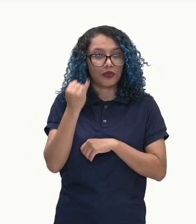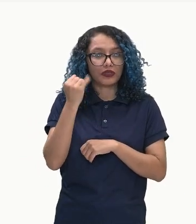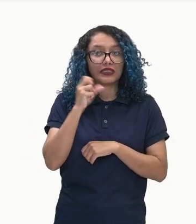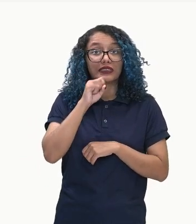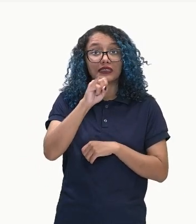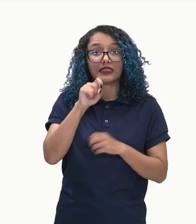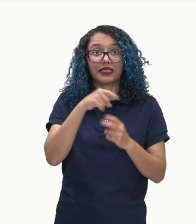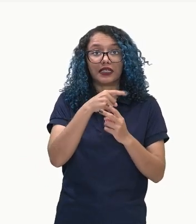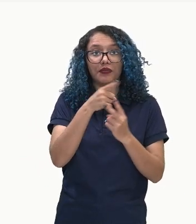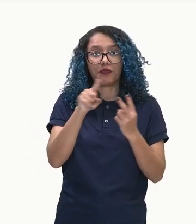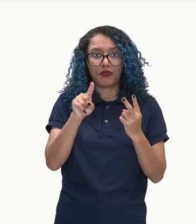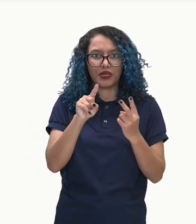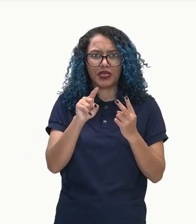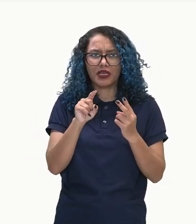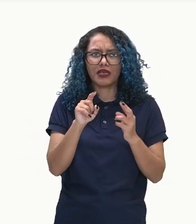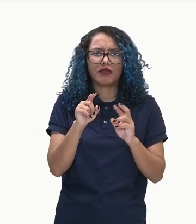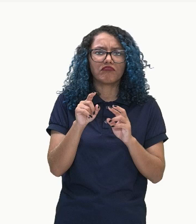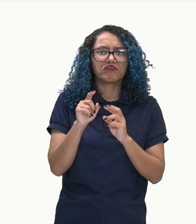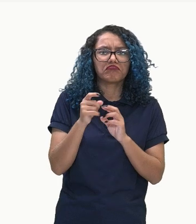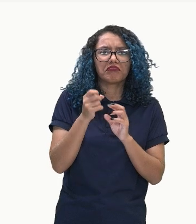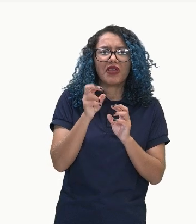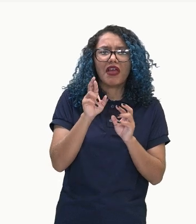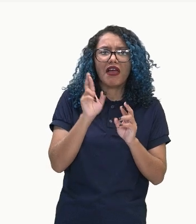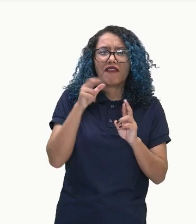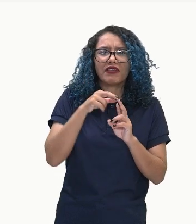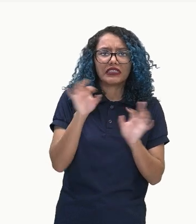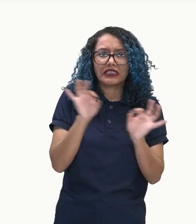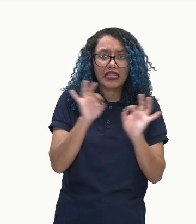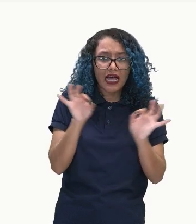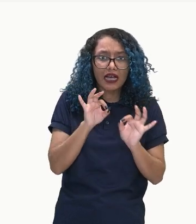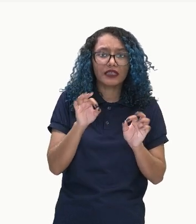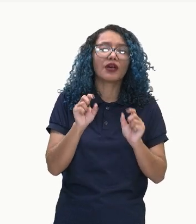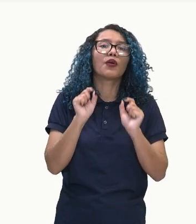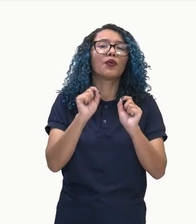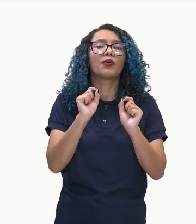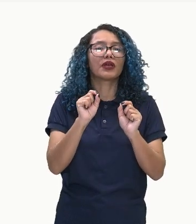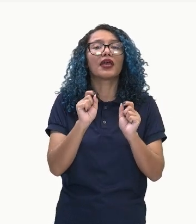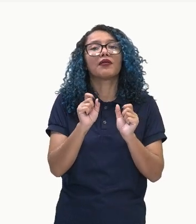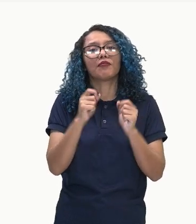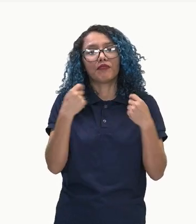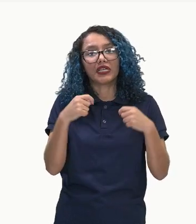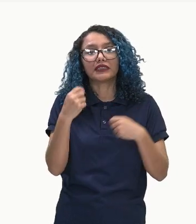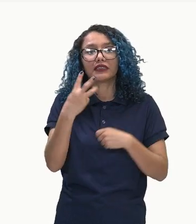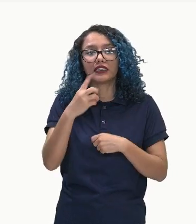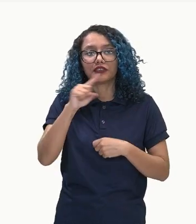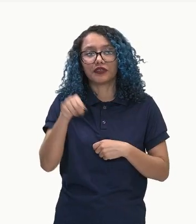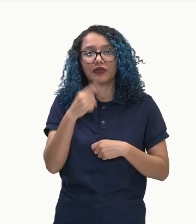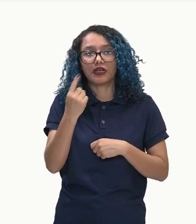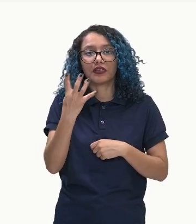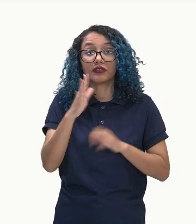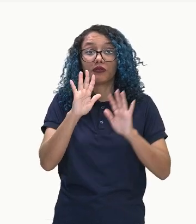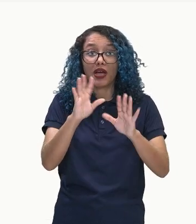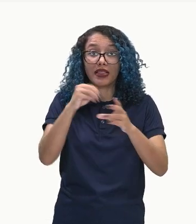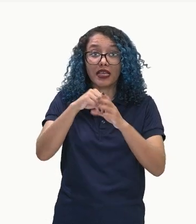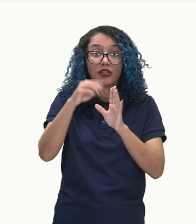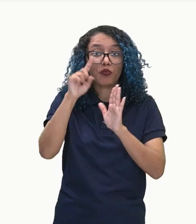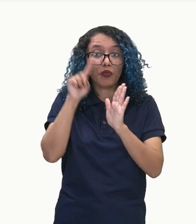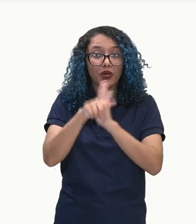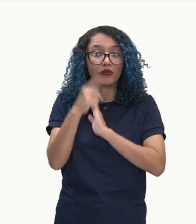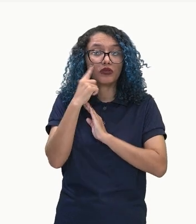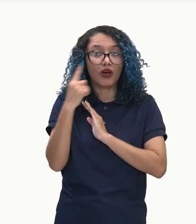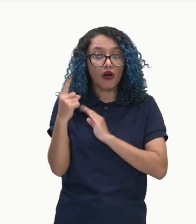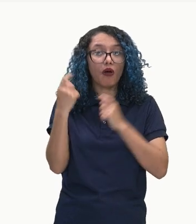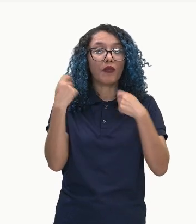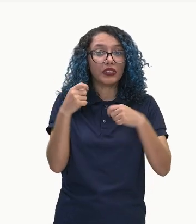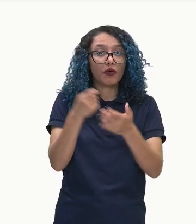usar π igual a 3, deve não. A gente aceita usar π igual a 3,14. Mas essa questão ela falou, ó, use π igual a